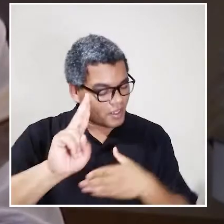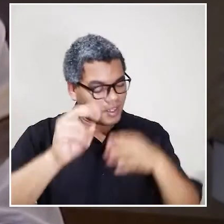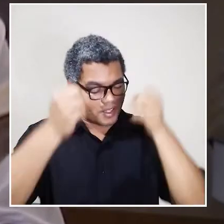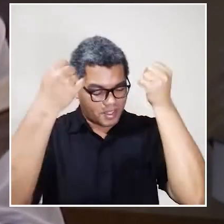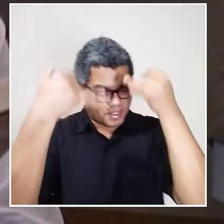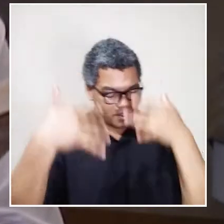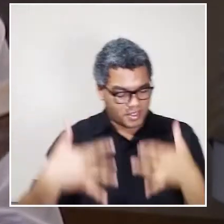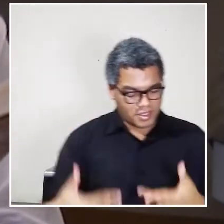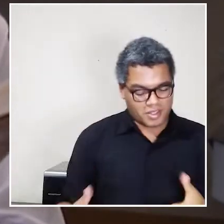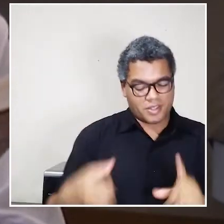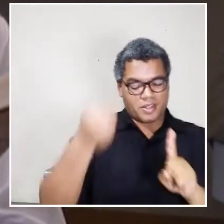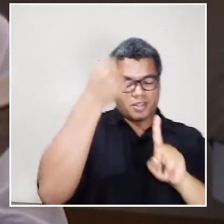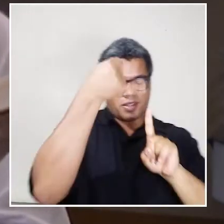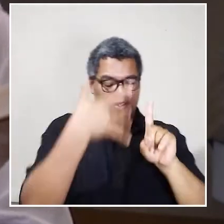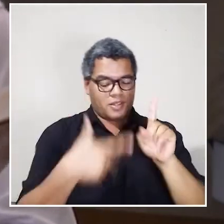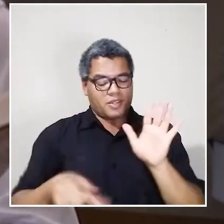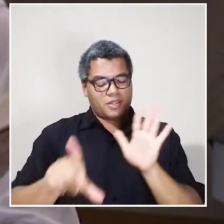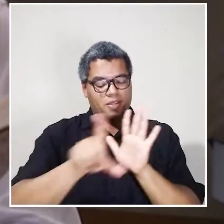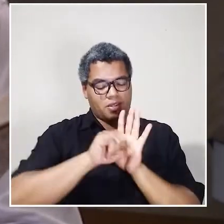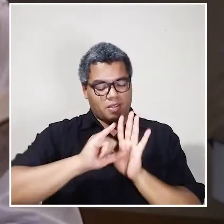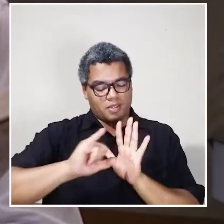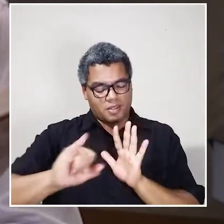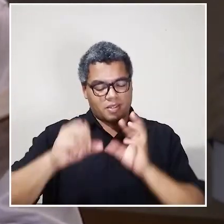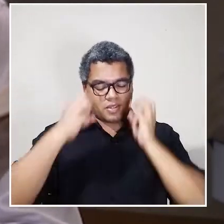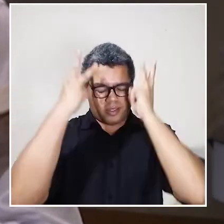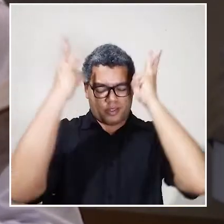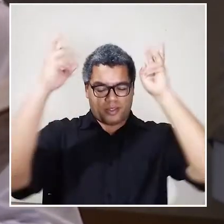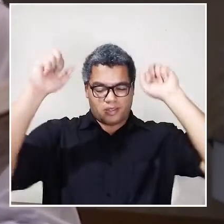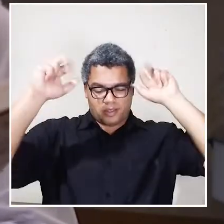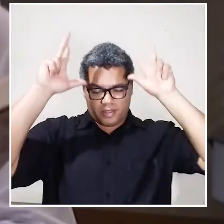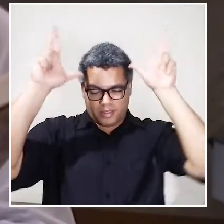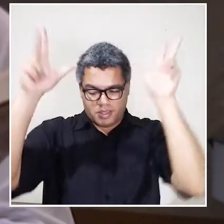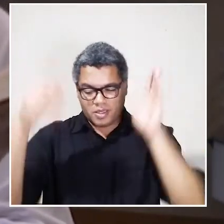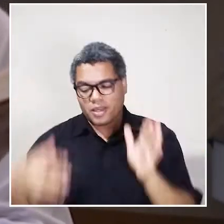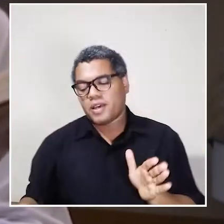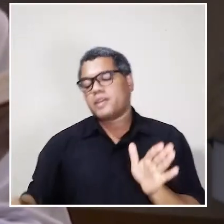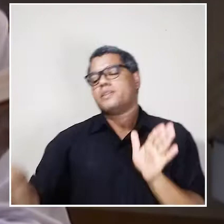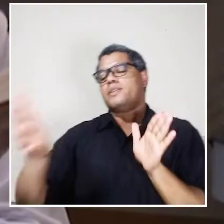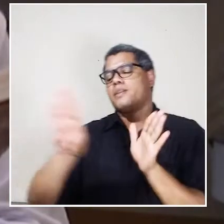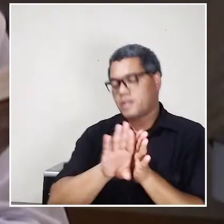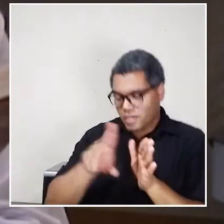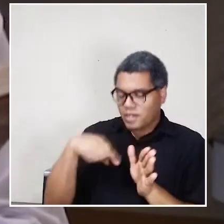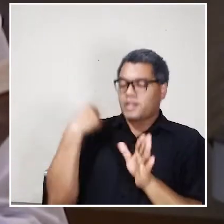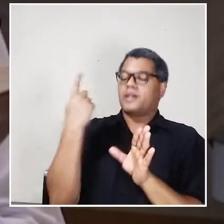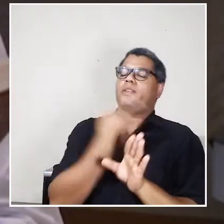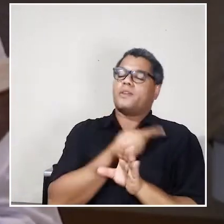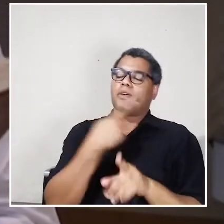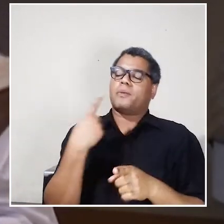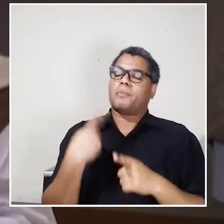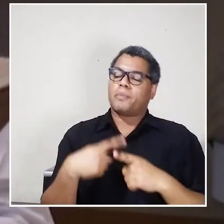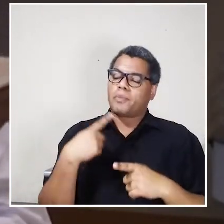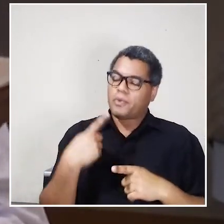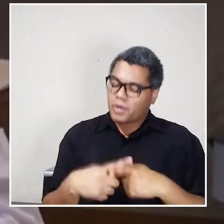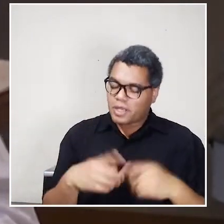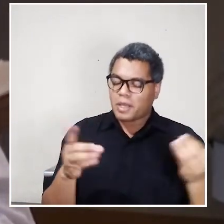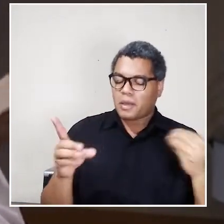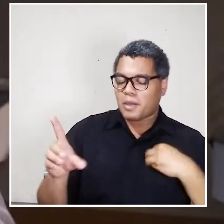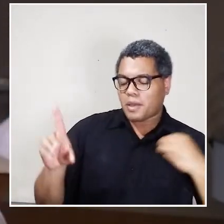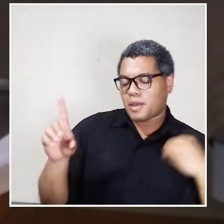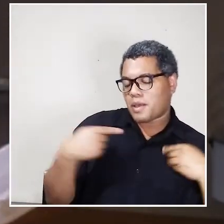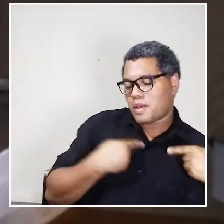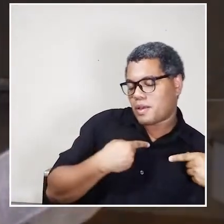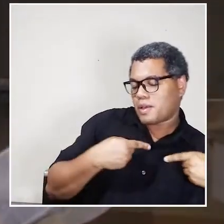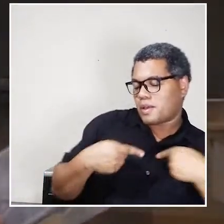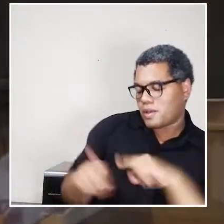estão escritas na lei de Moisés, servo de Deus, se derramaram sobre nós, porque temos pecado contra